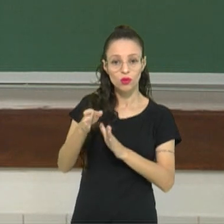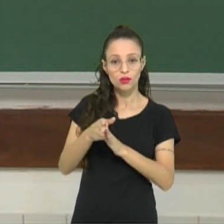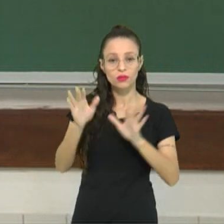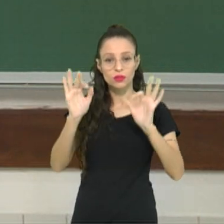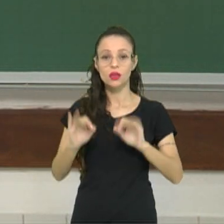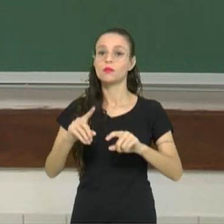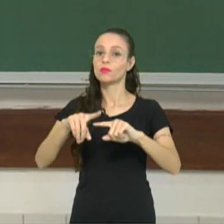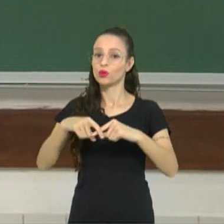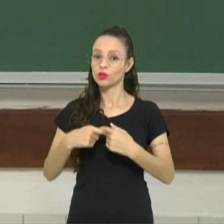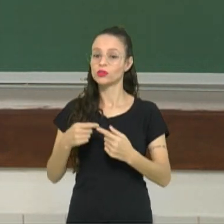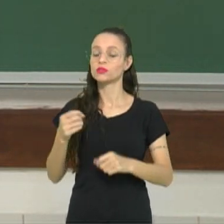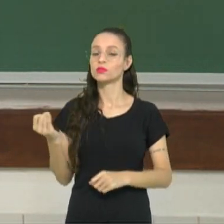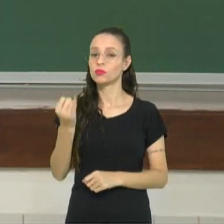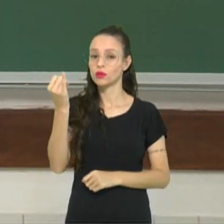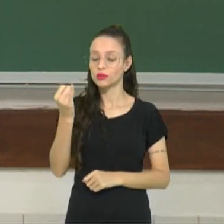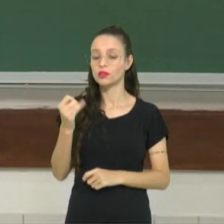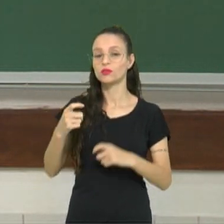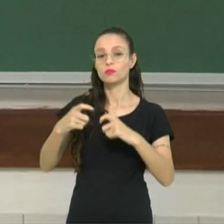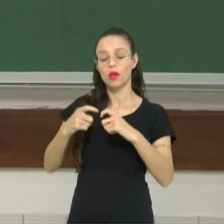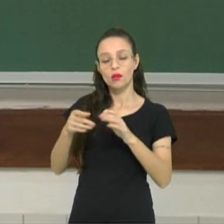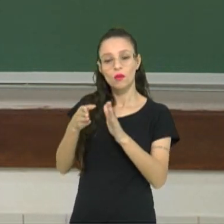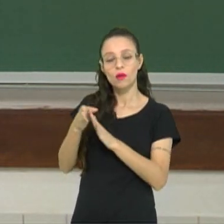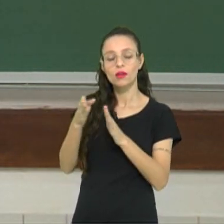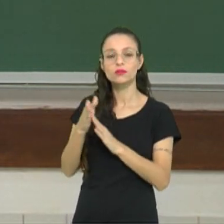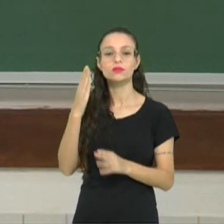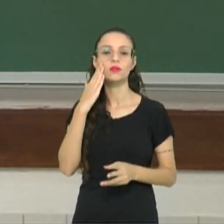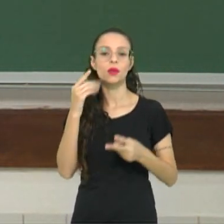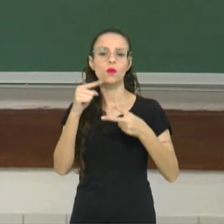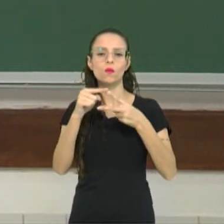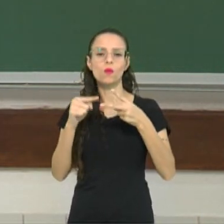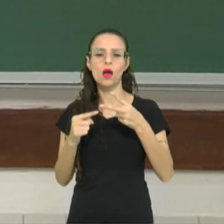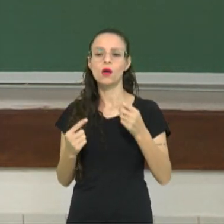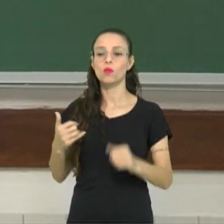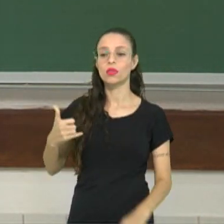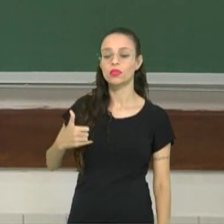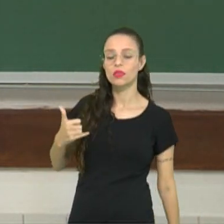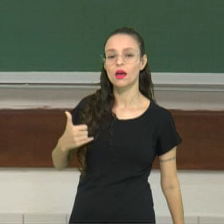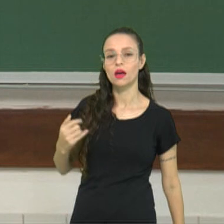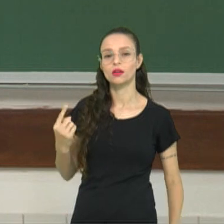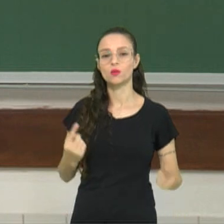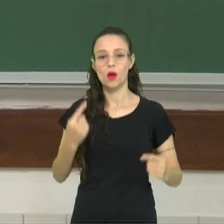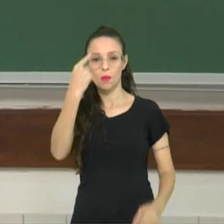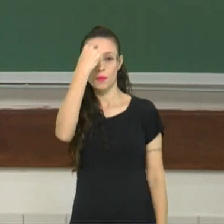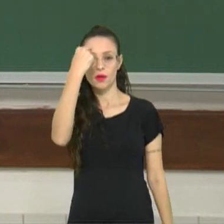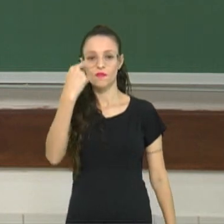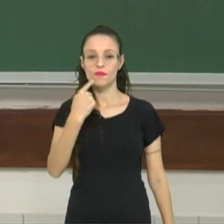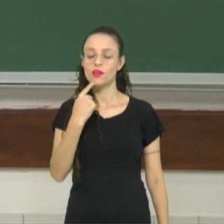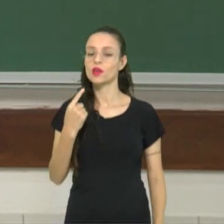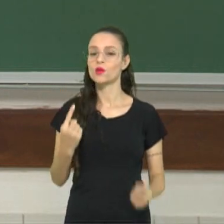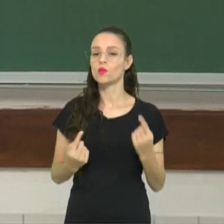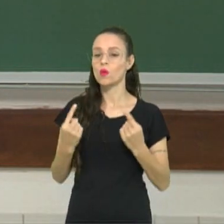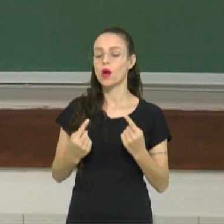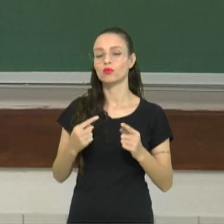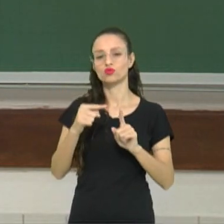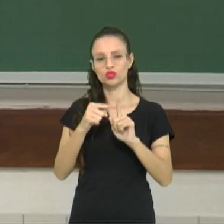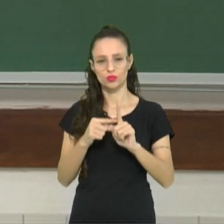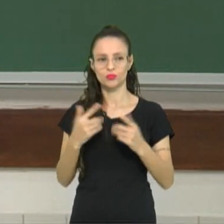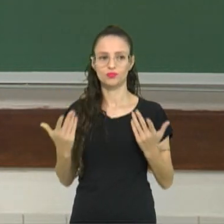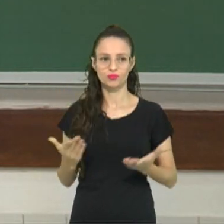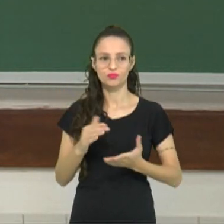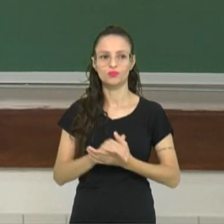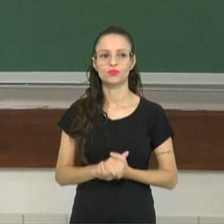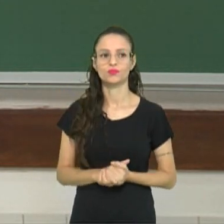por isso que é importante, né? A orientação médica para saber qual método, para qual idade, para qual perfil, né? Para qual biotipo e tudo